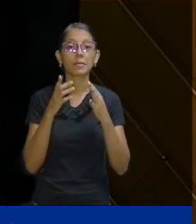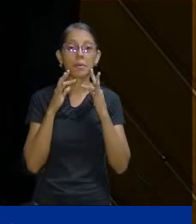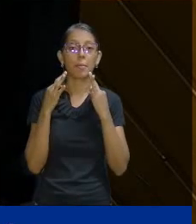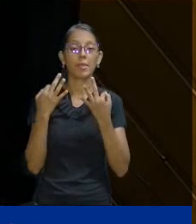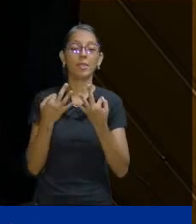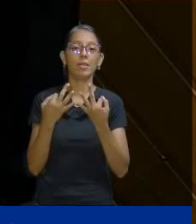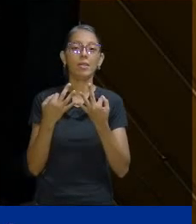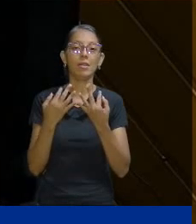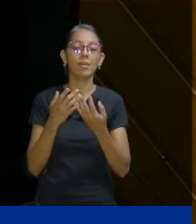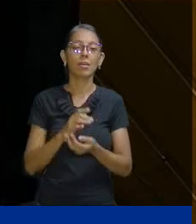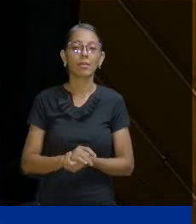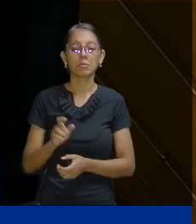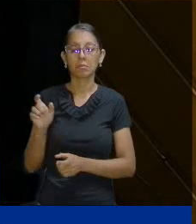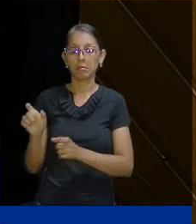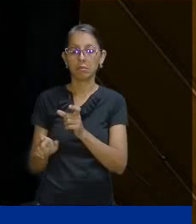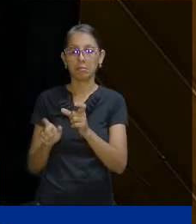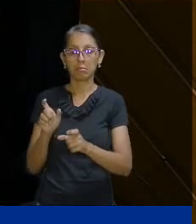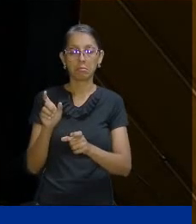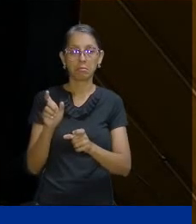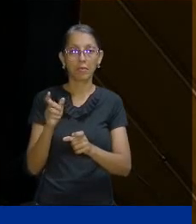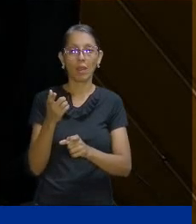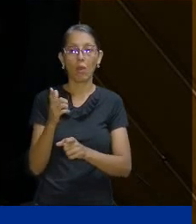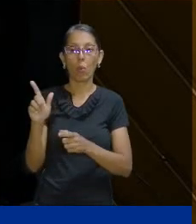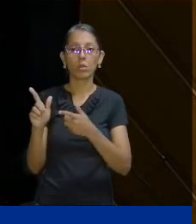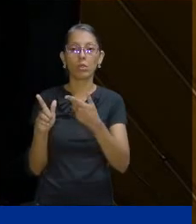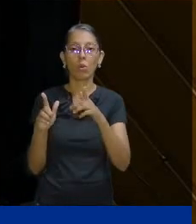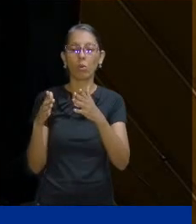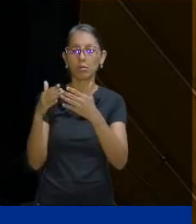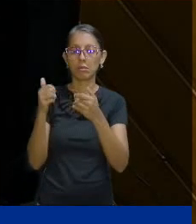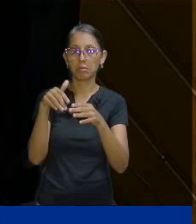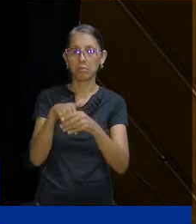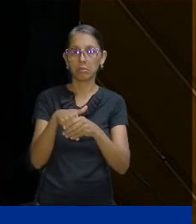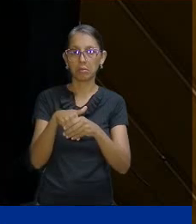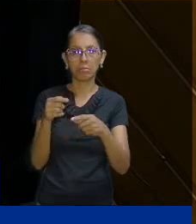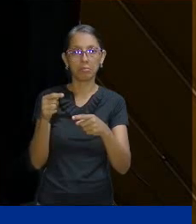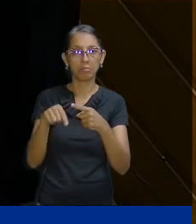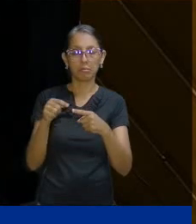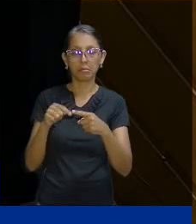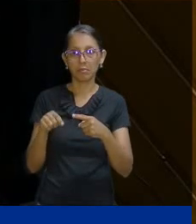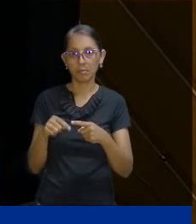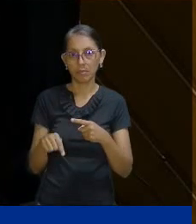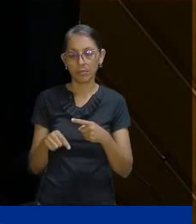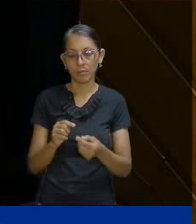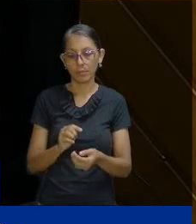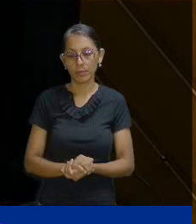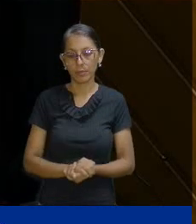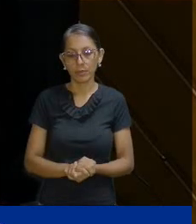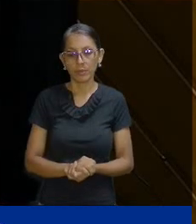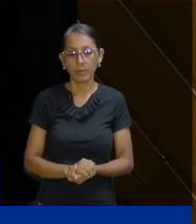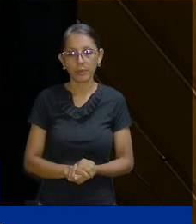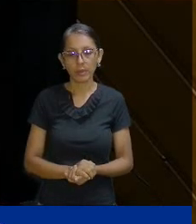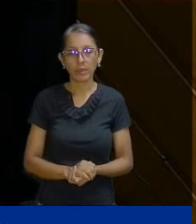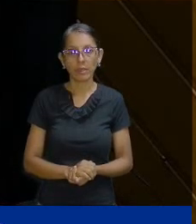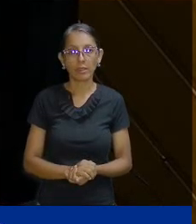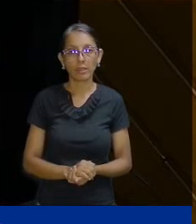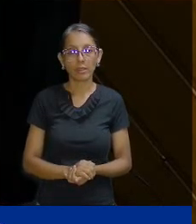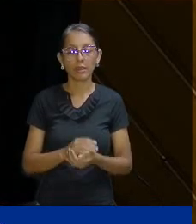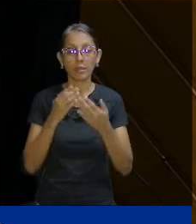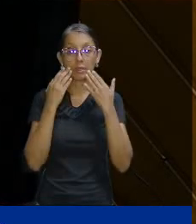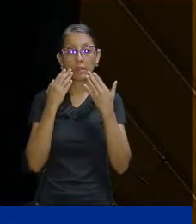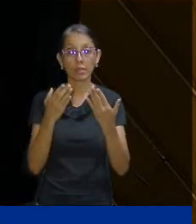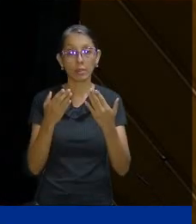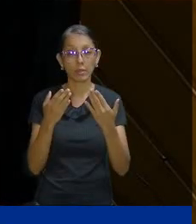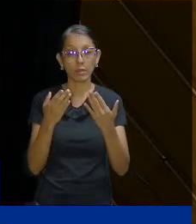aliciados, afastando o especial fim de agir exigido para a configuração do ilícito. A presença de materiais de campanha